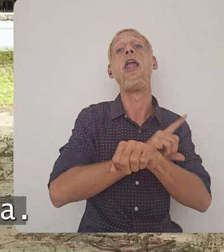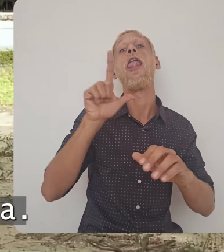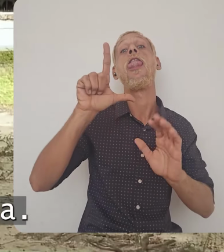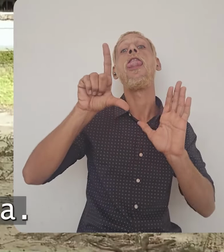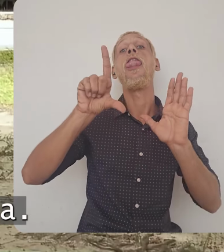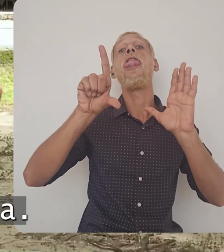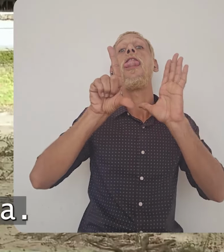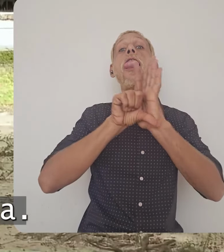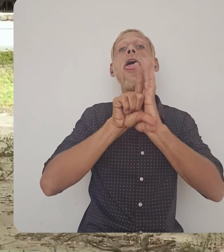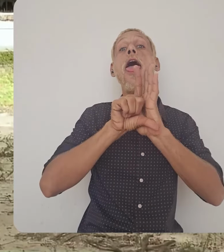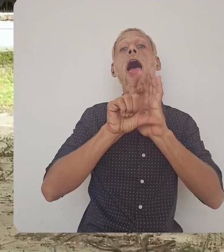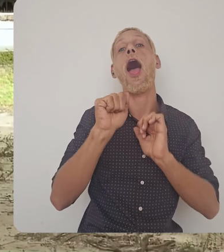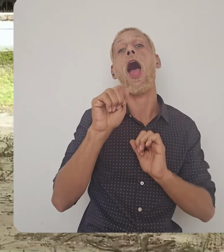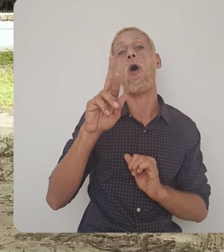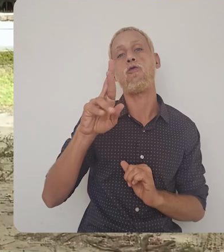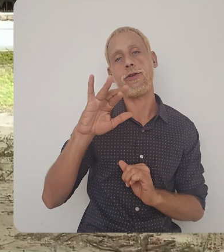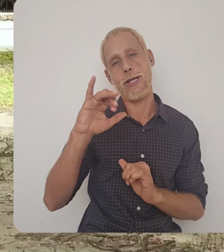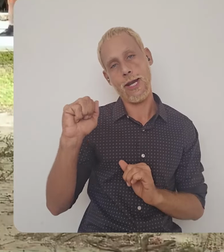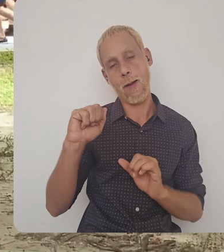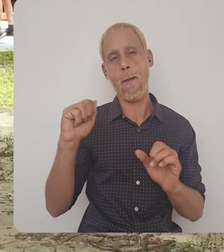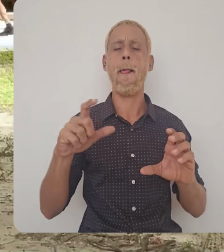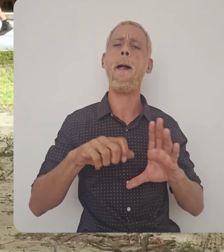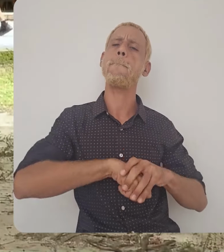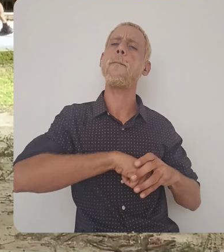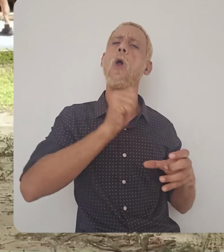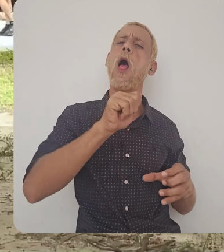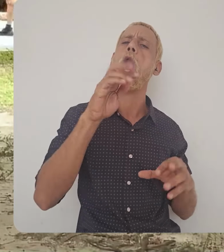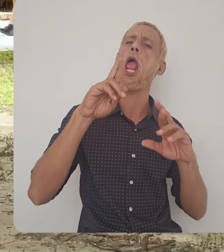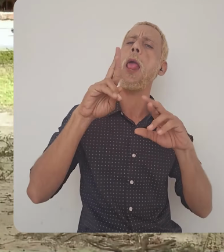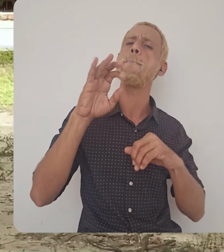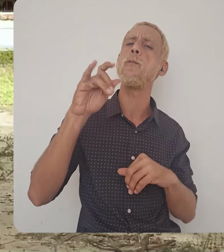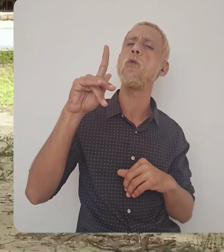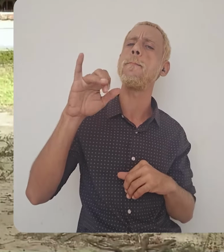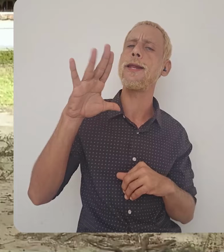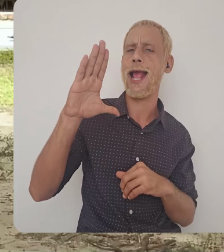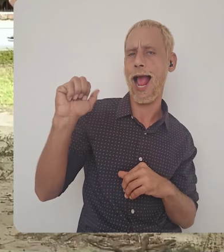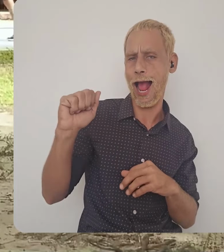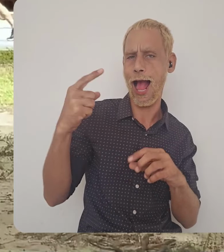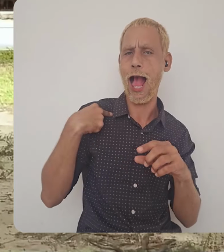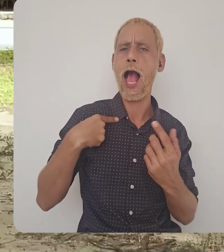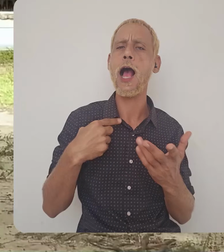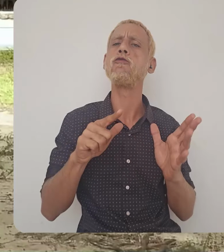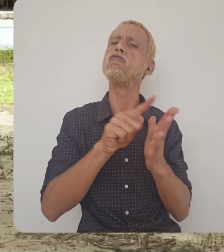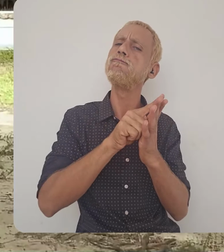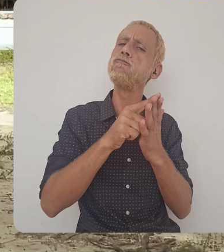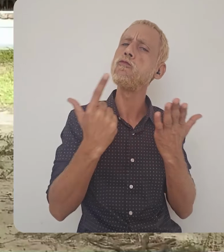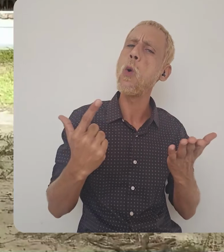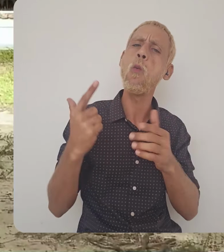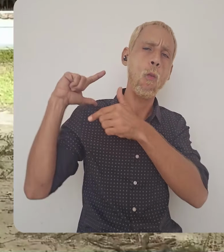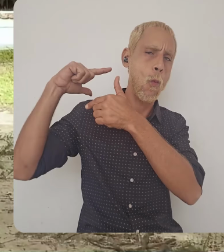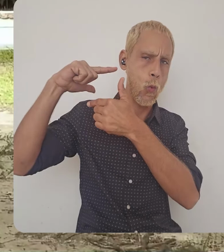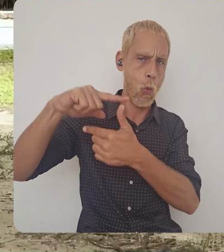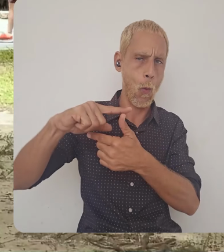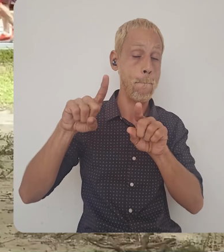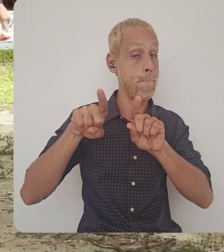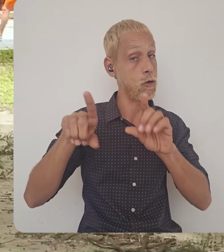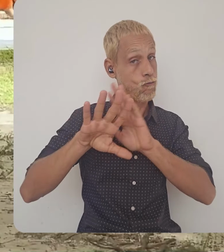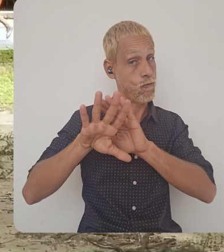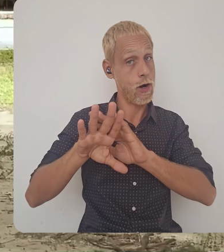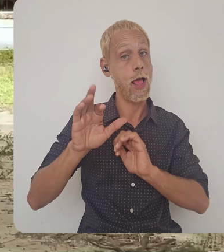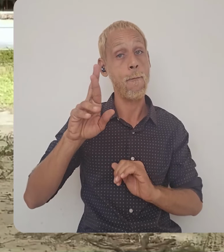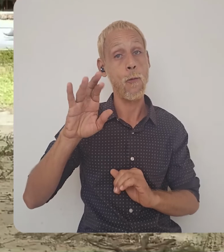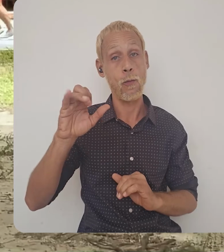antes da Lei Áurea, né? Com a proclamação da República, o jornal continuou, né, como a voz desse segmento conservador,